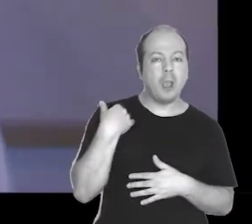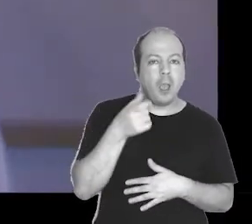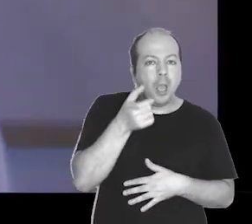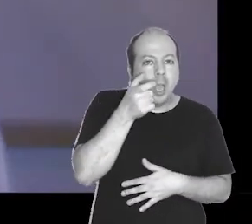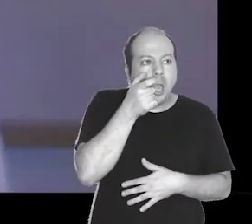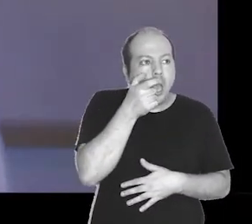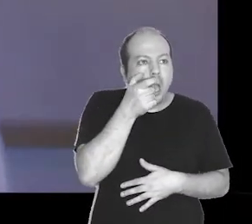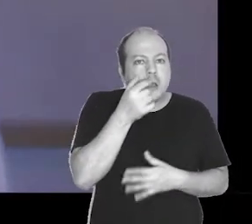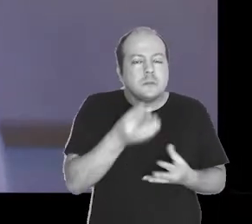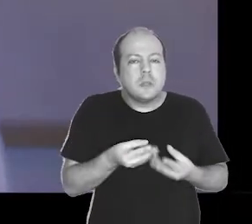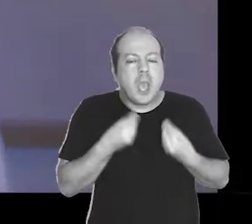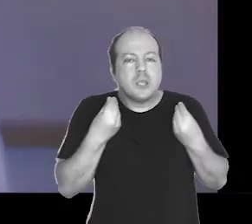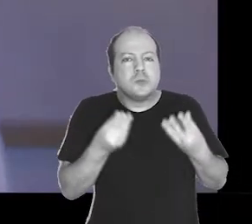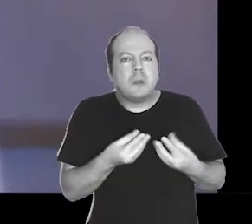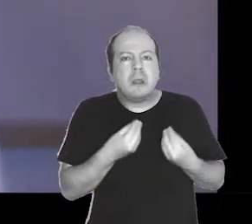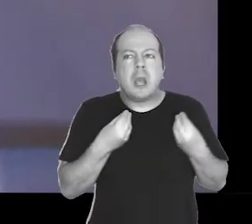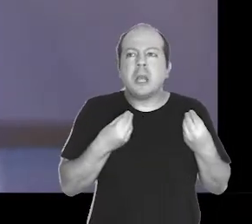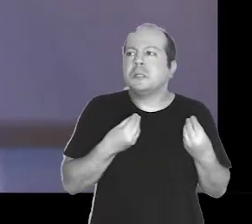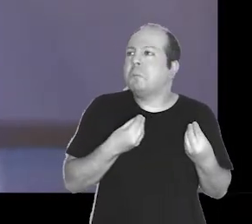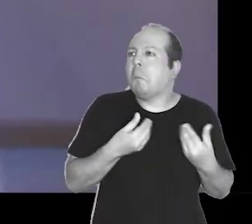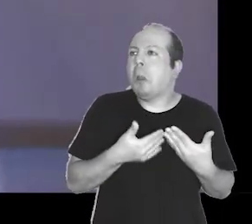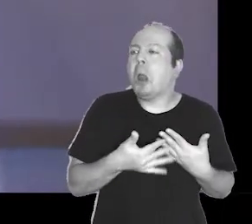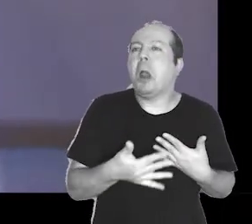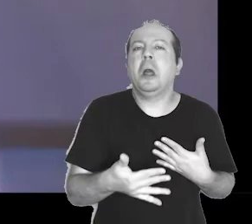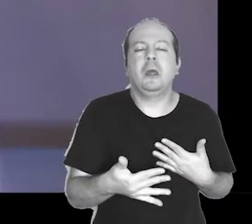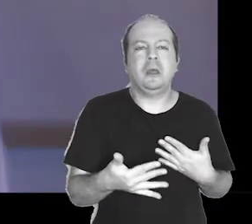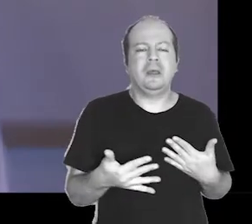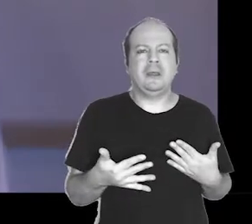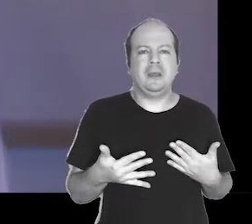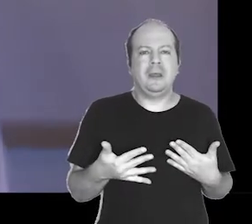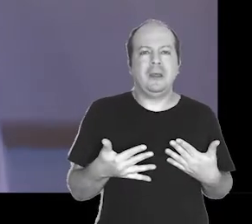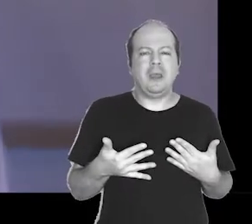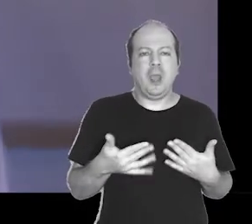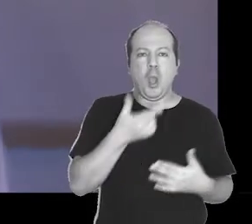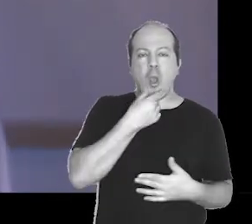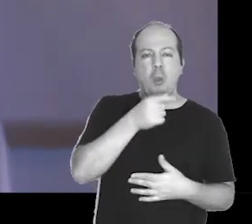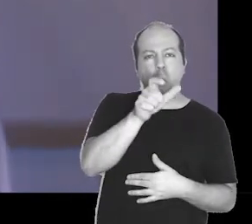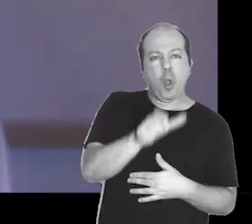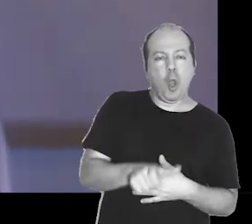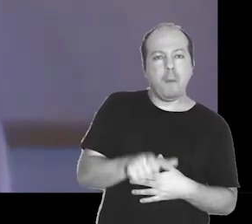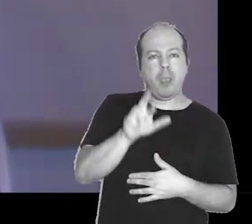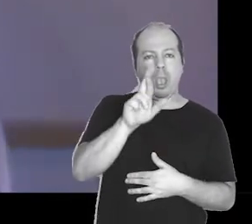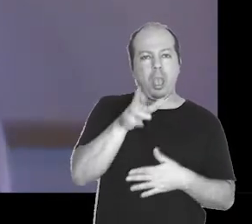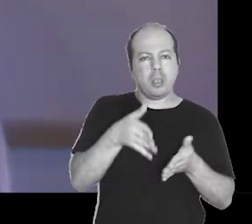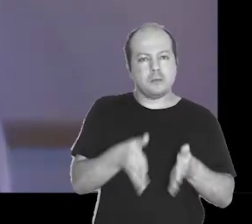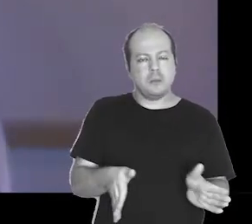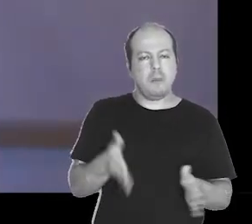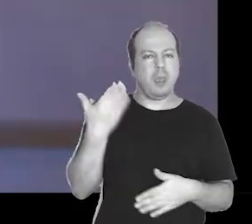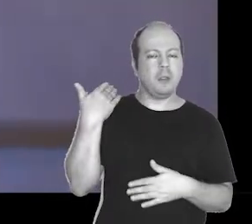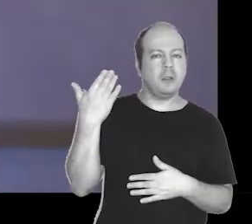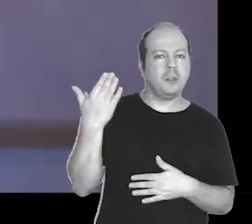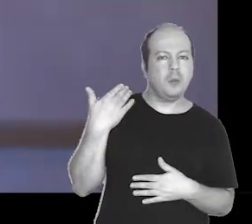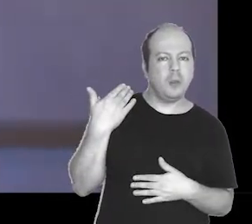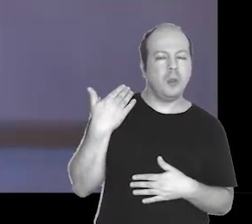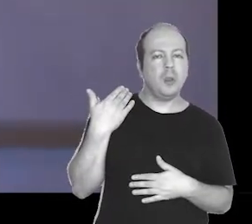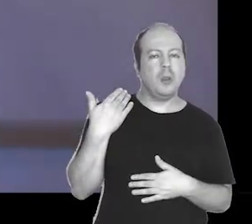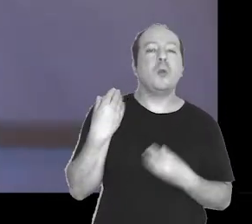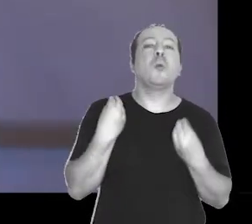uma sensualidade desenfreada, com o desabrochar do homem do Renascimento,